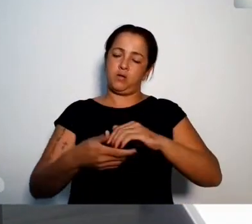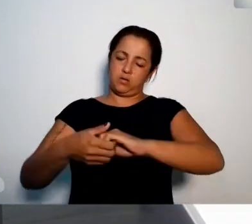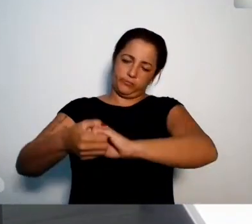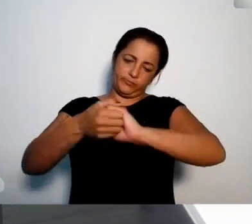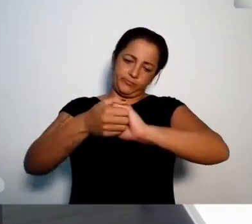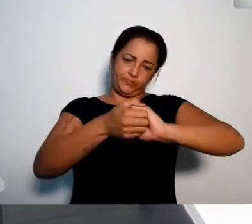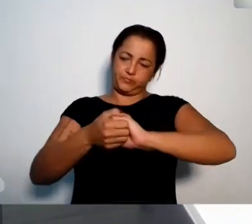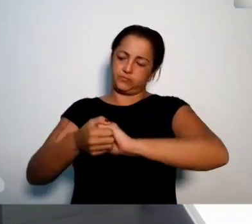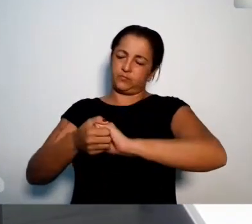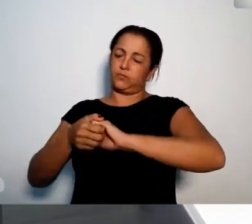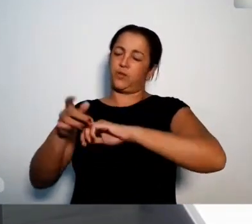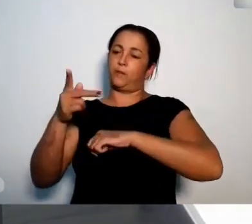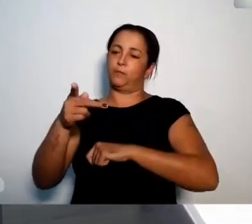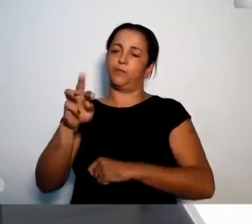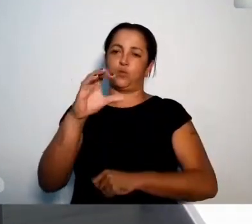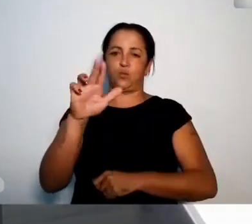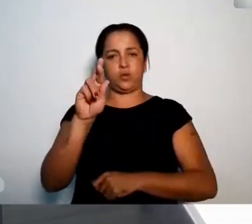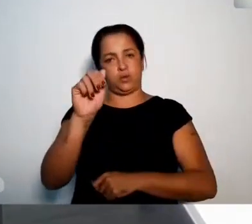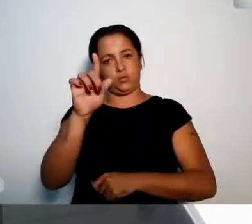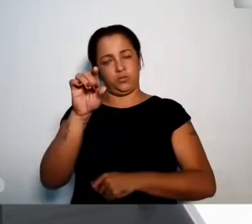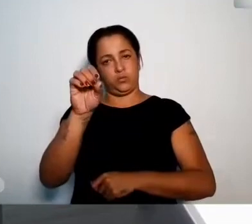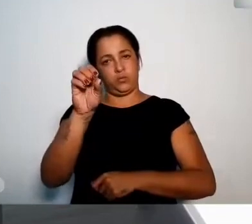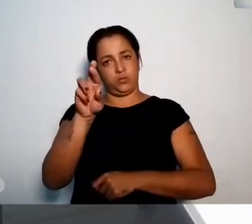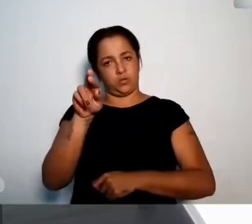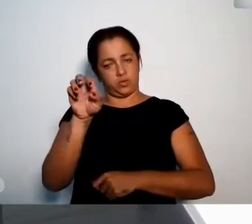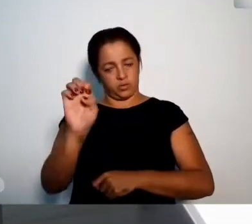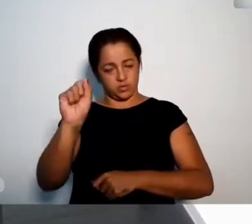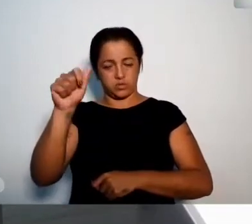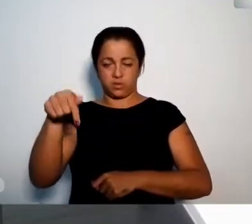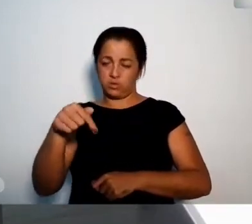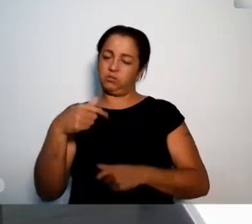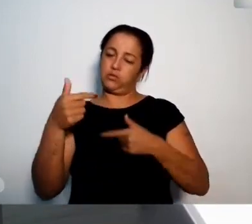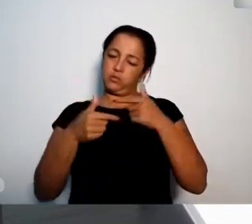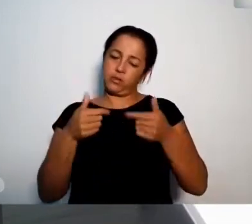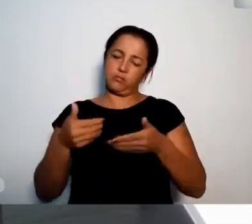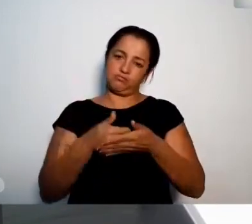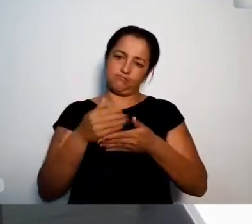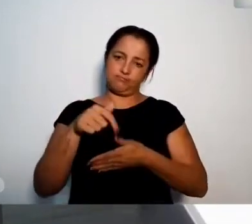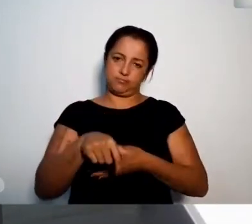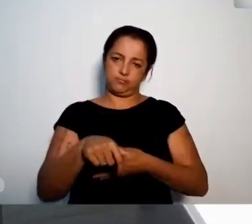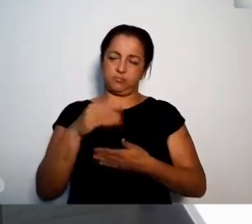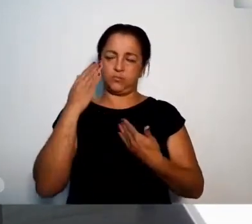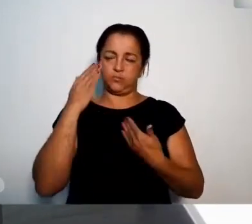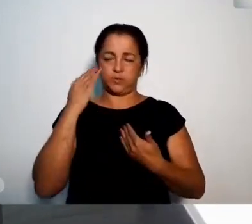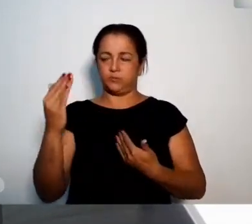município que trabalharam para que a gente chegasse nesse estágio. Era só isso, presidente.